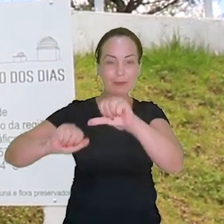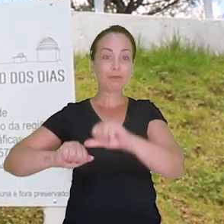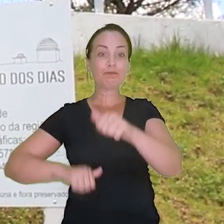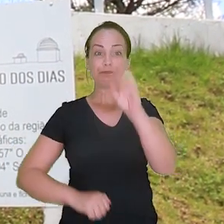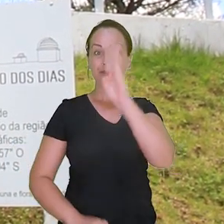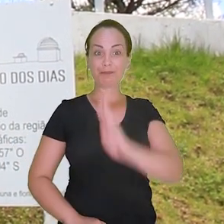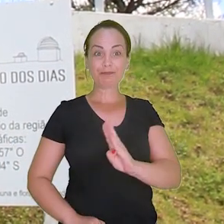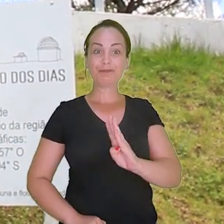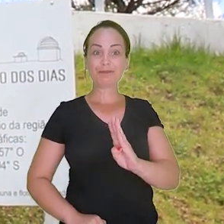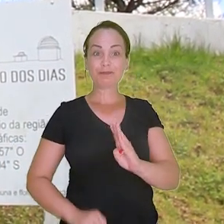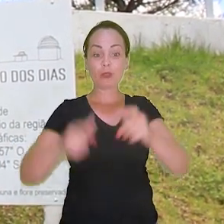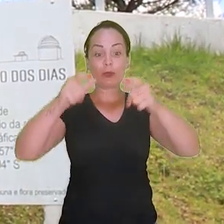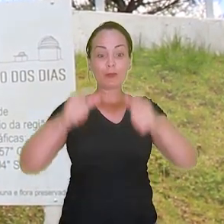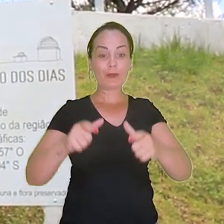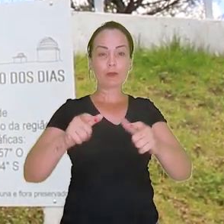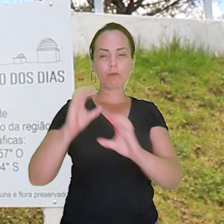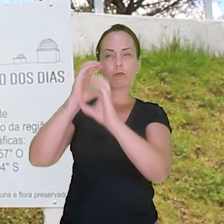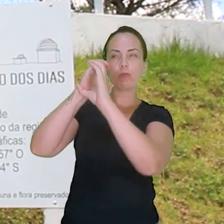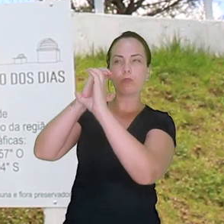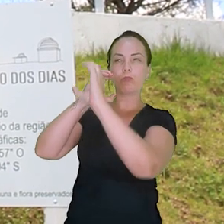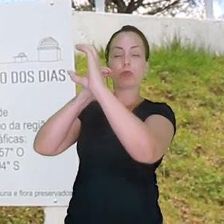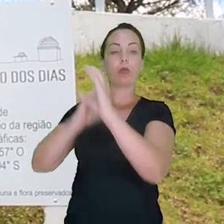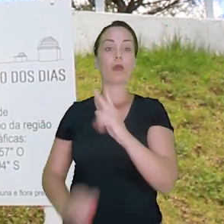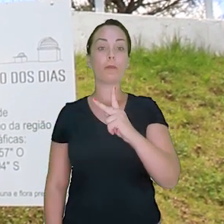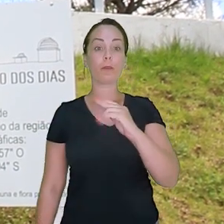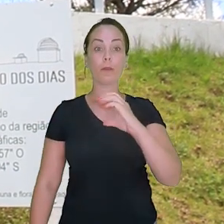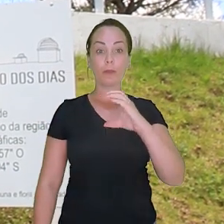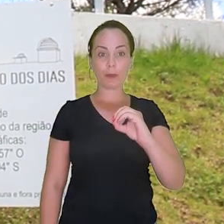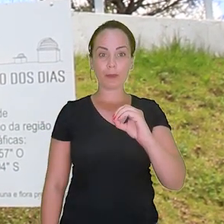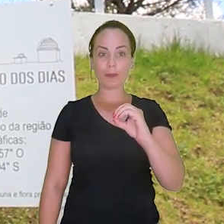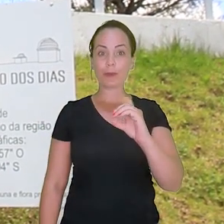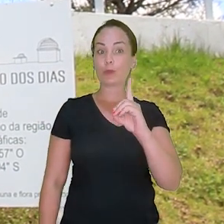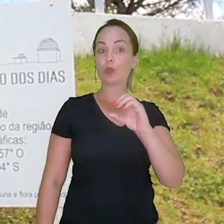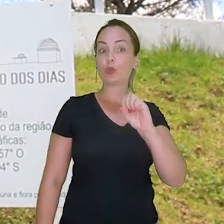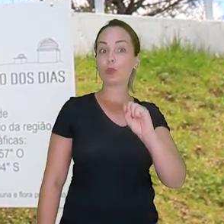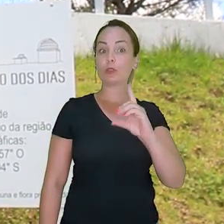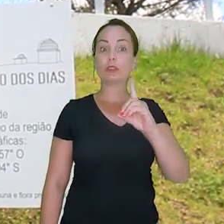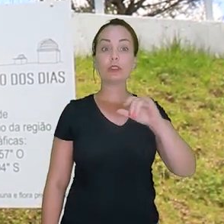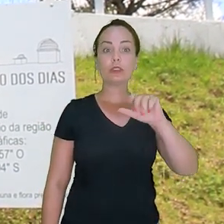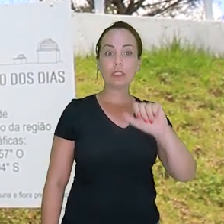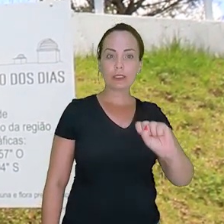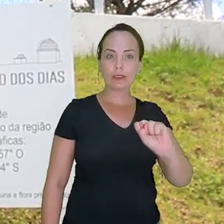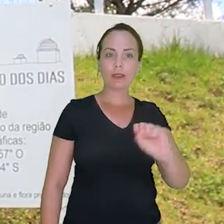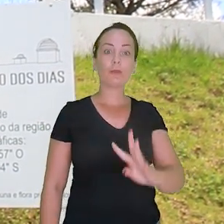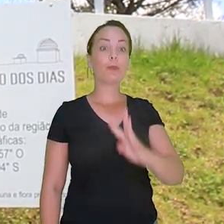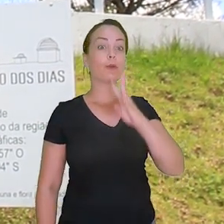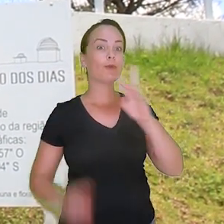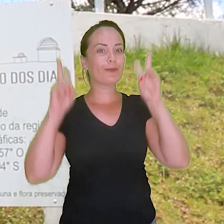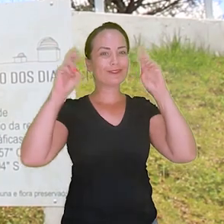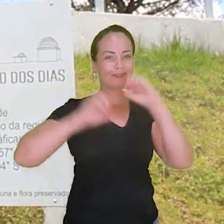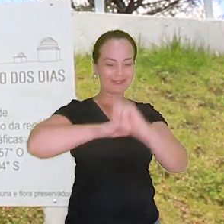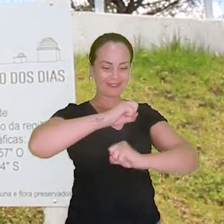mais precisamente no Observatório do Pico dos Dias, para saber um pouco mais sobre o Sistema Solar.